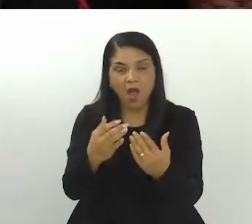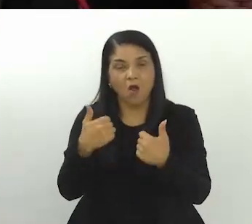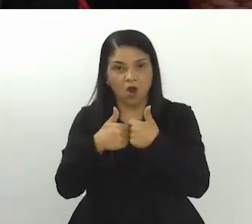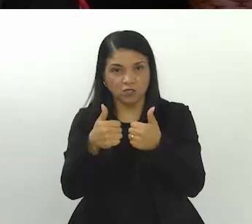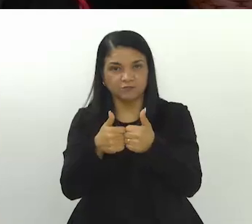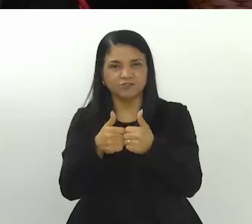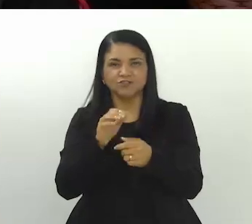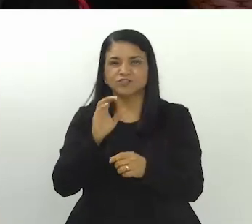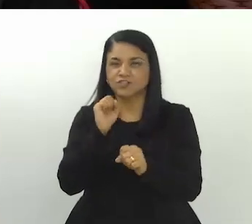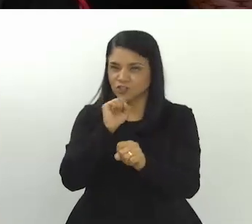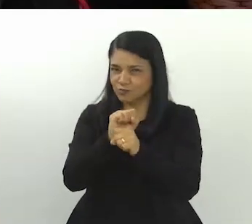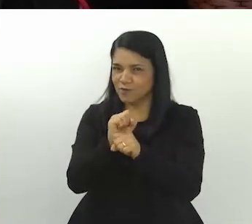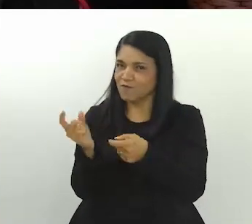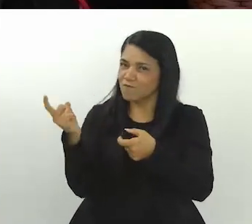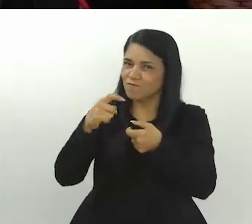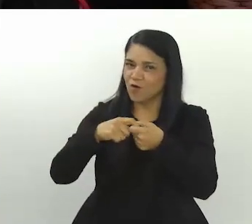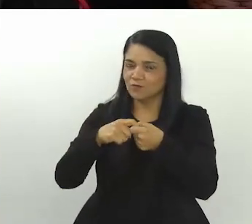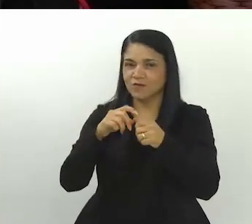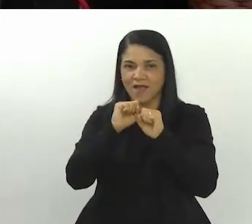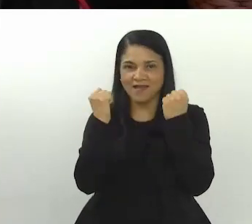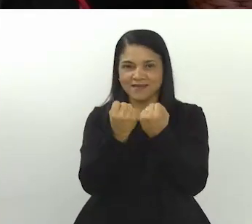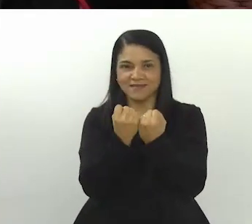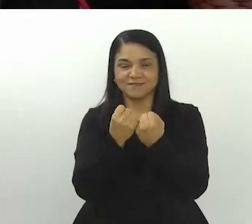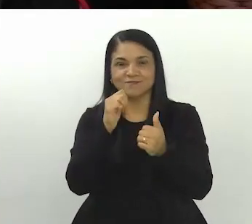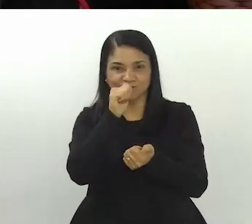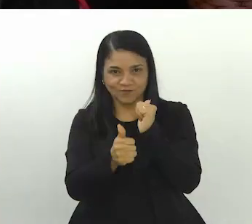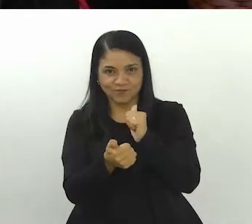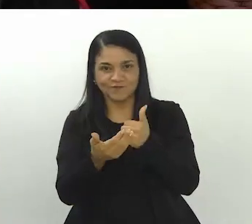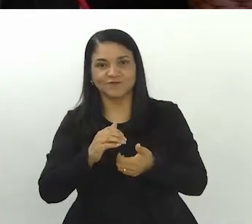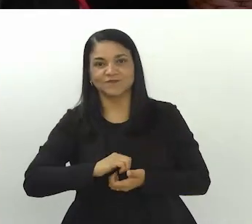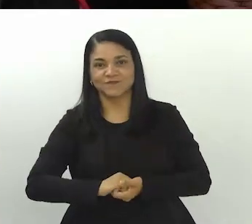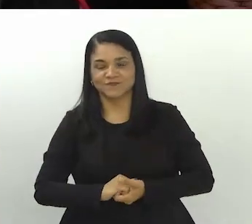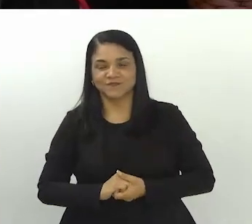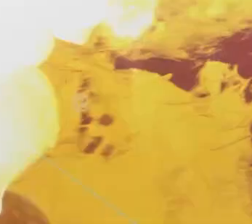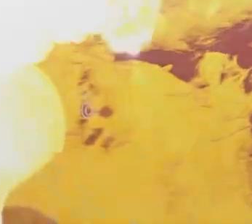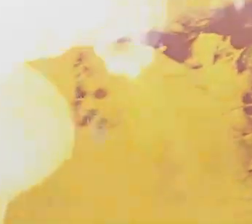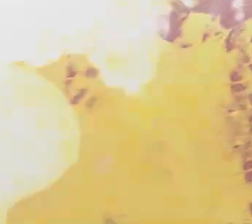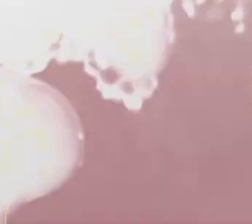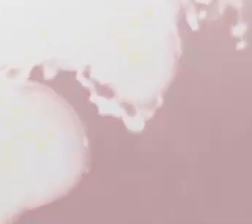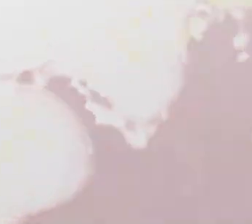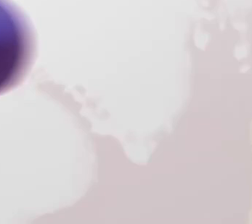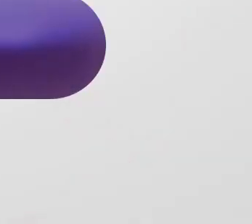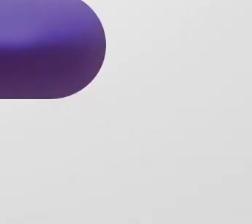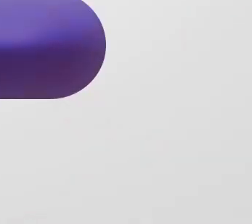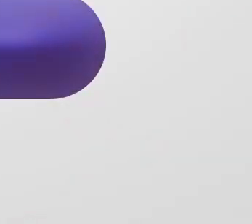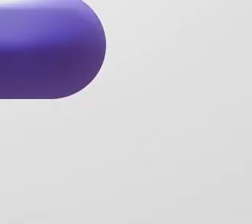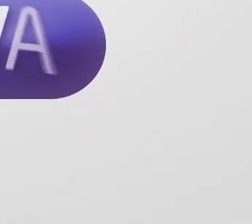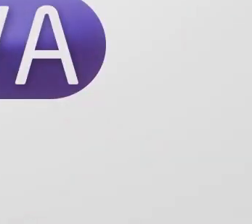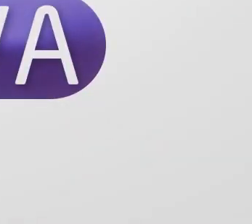foi incendiado. Mas já já a gente volta na segunda parte do Arena Esportiva.